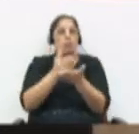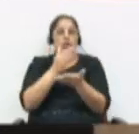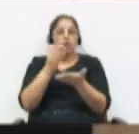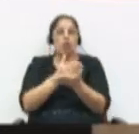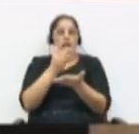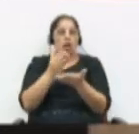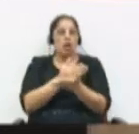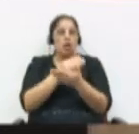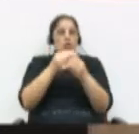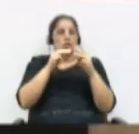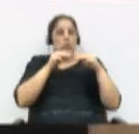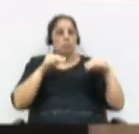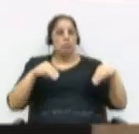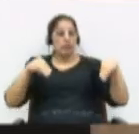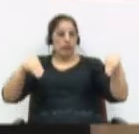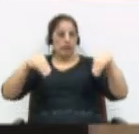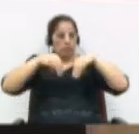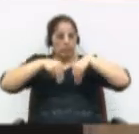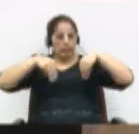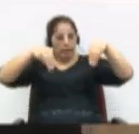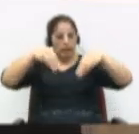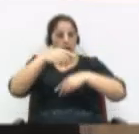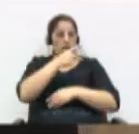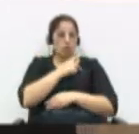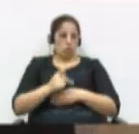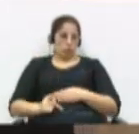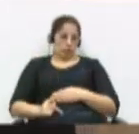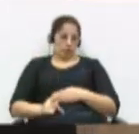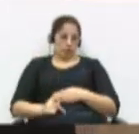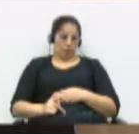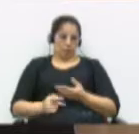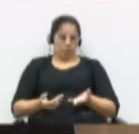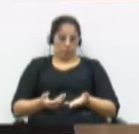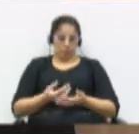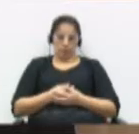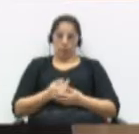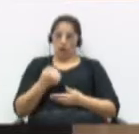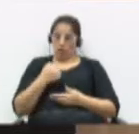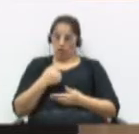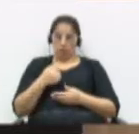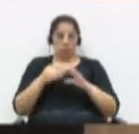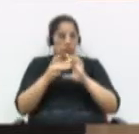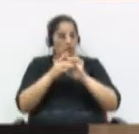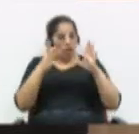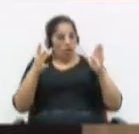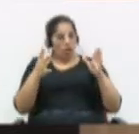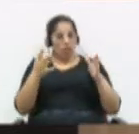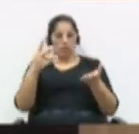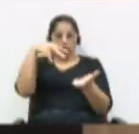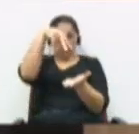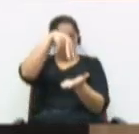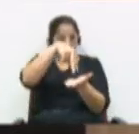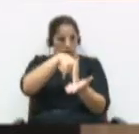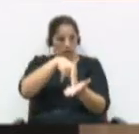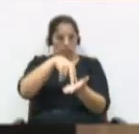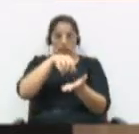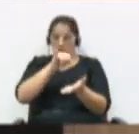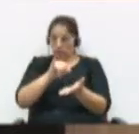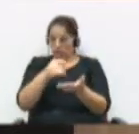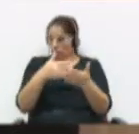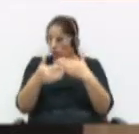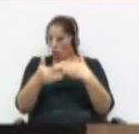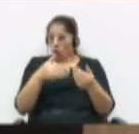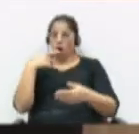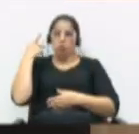que ela não cometa erros. E eu, senhor presidente, fico à disposição aqui na casa, para que, se qualquer vereador queira